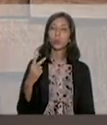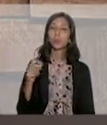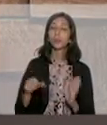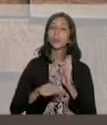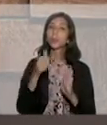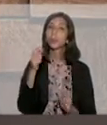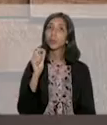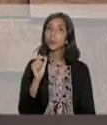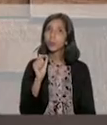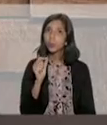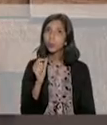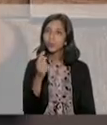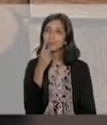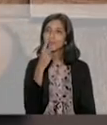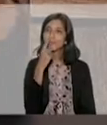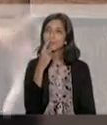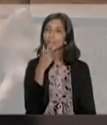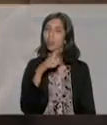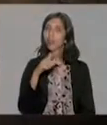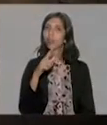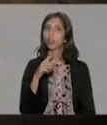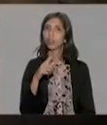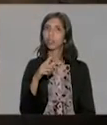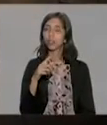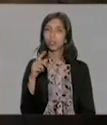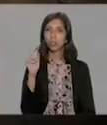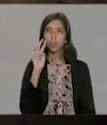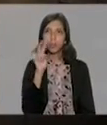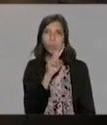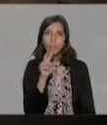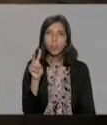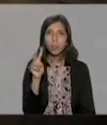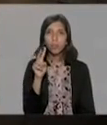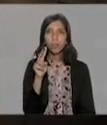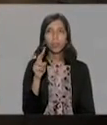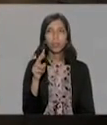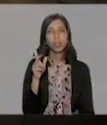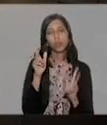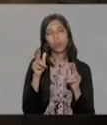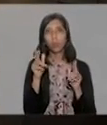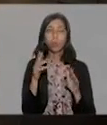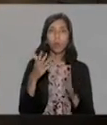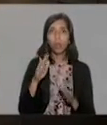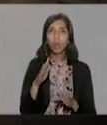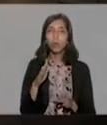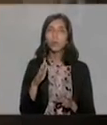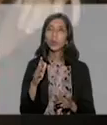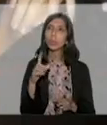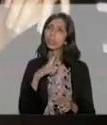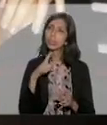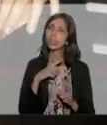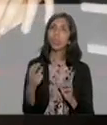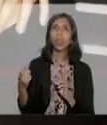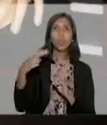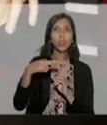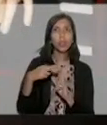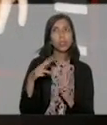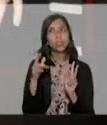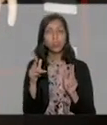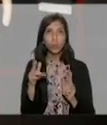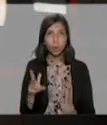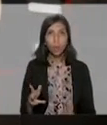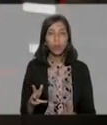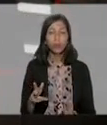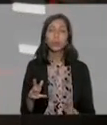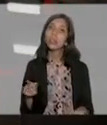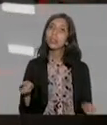que primeiro a gente tem uma identificação muito grande, a gente tem uma visão de mundo muito próxima, né? A gente tem referências muito